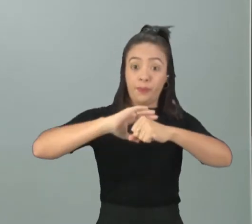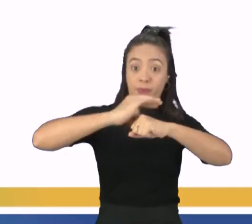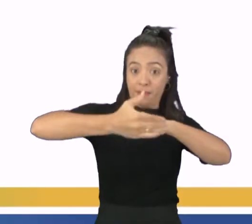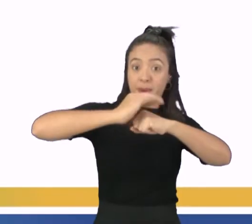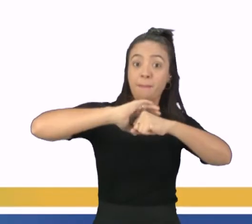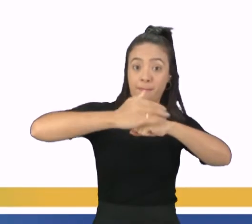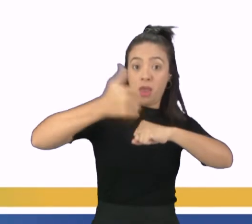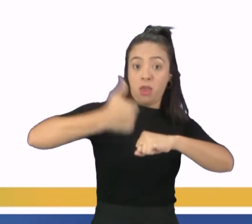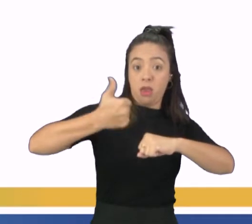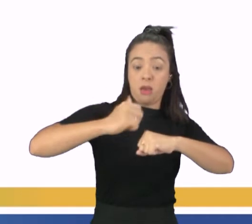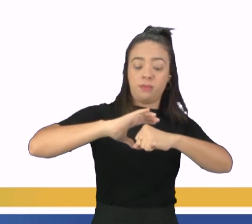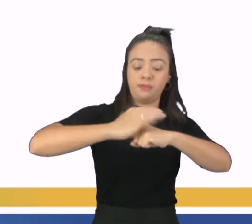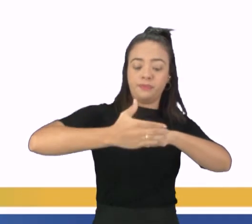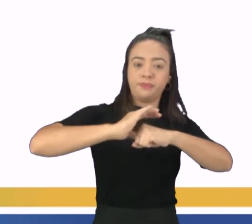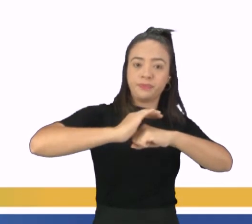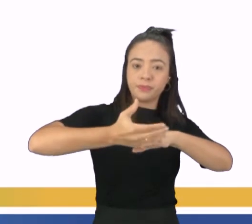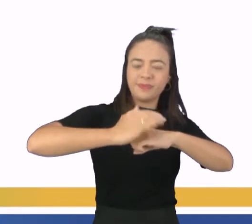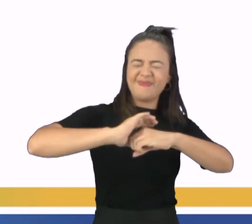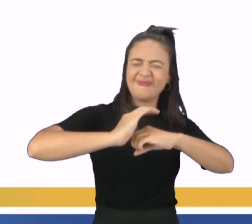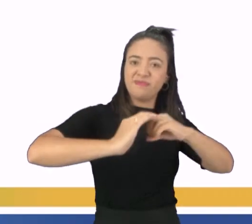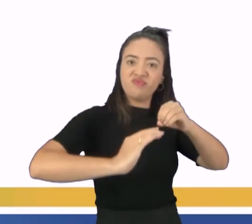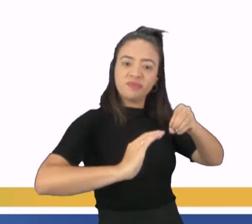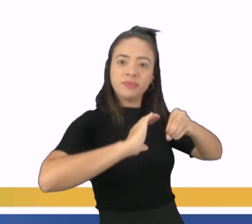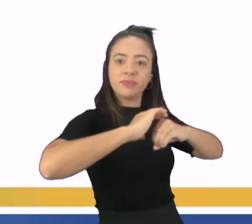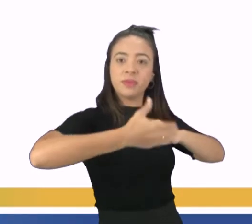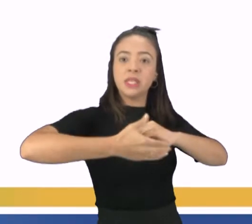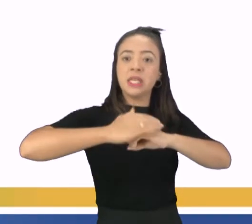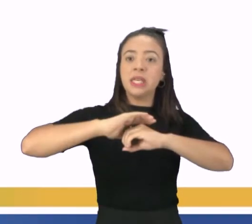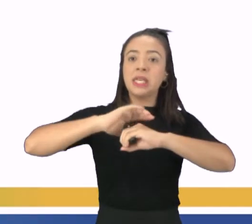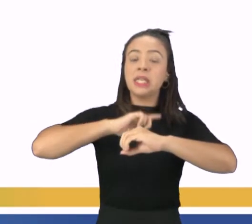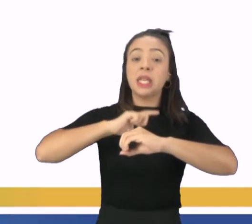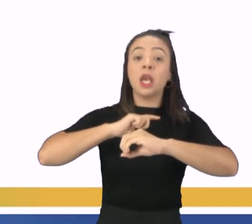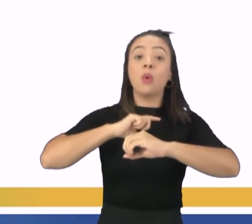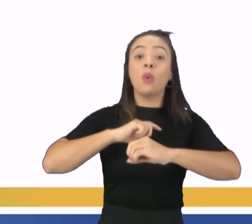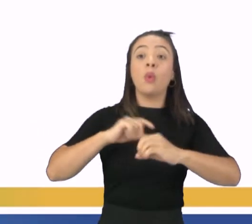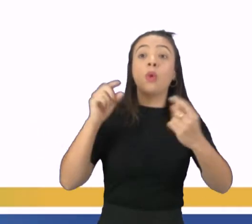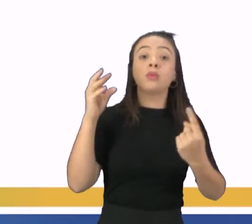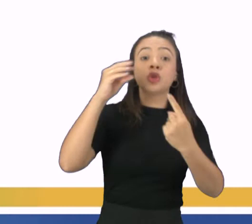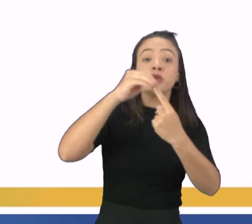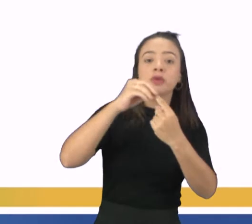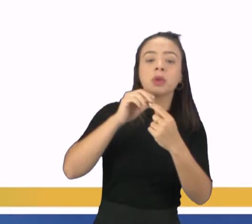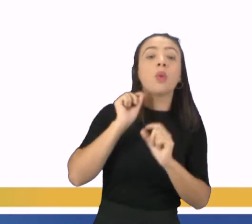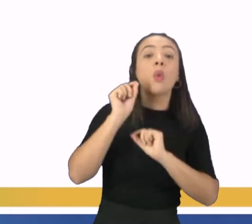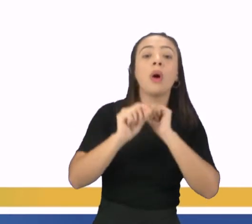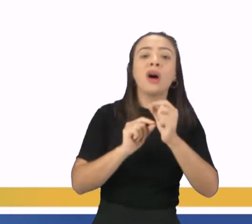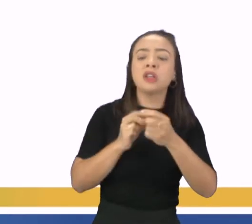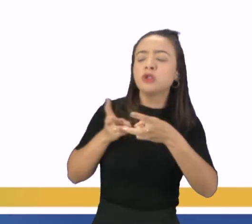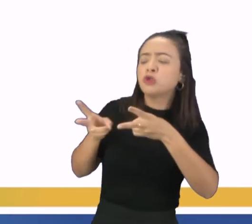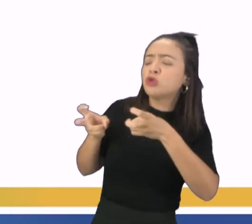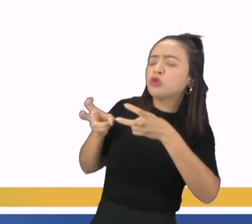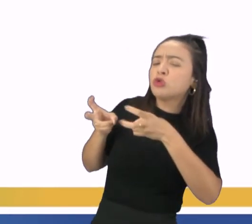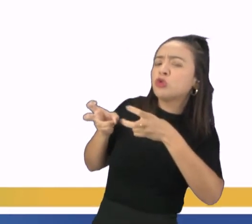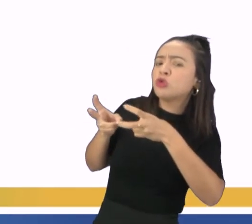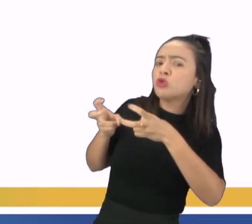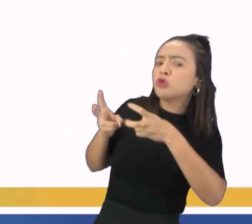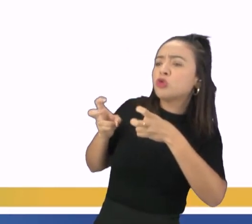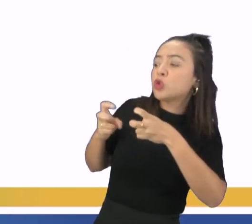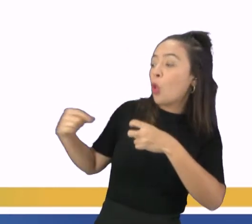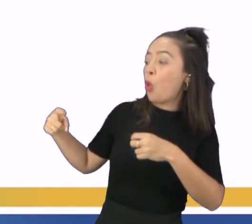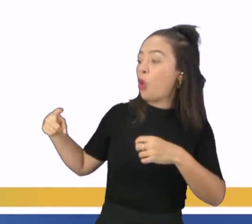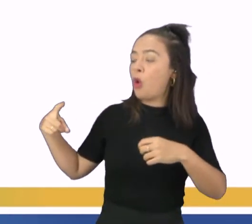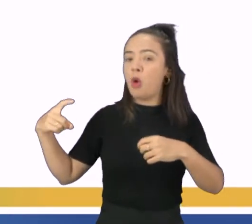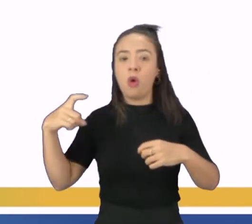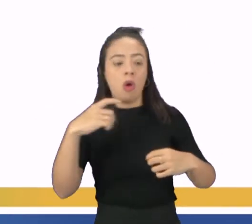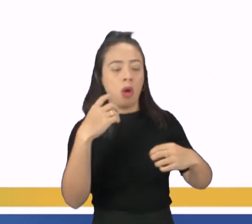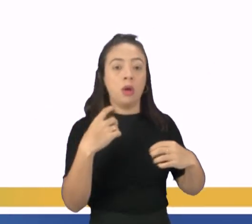que é essa primeira camada, essa camada roxinha, ela vai ter a função de atrair quimicamente os espermatozoides. Então, ela libera